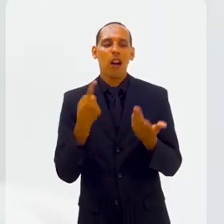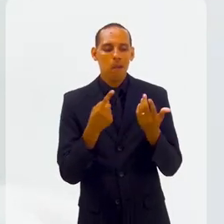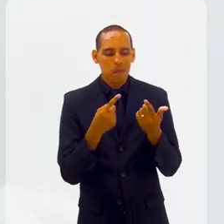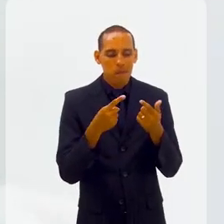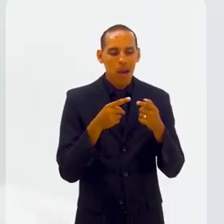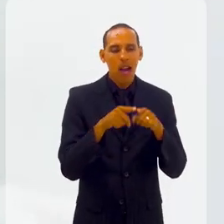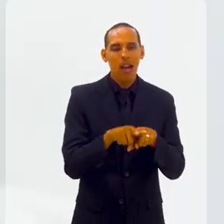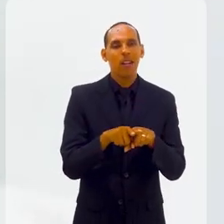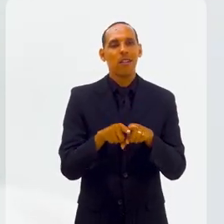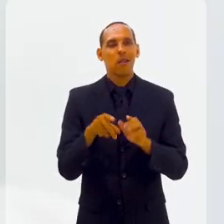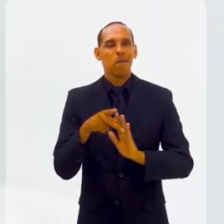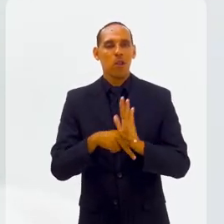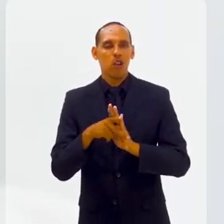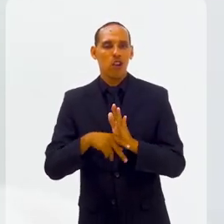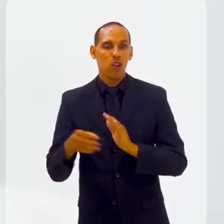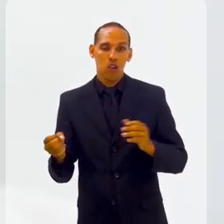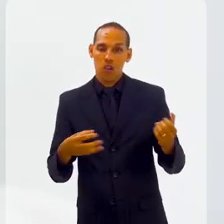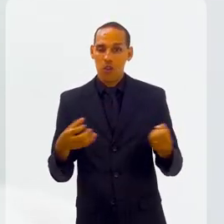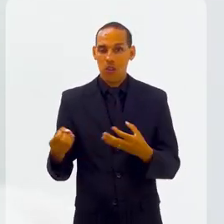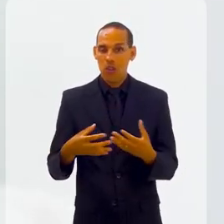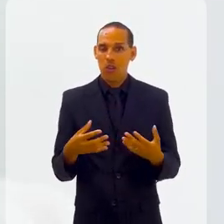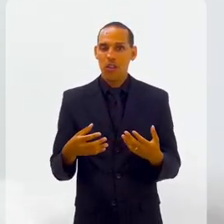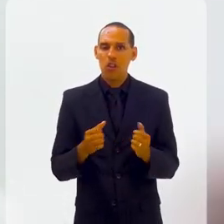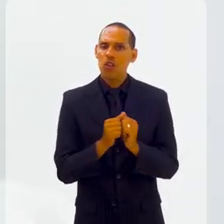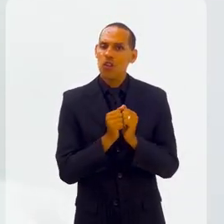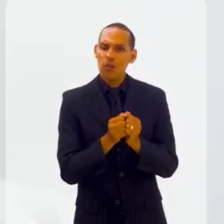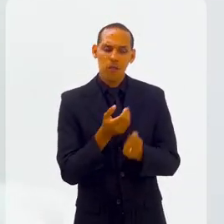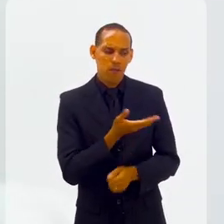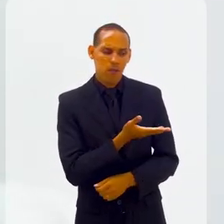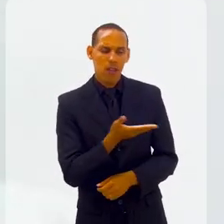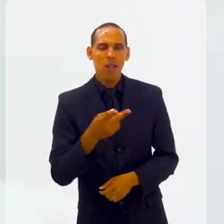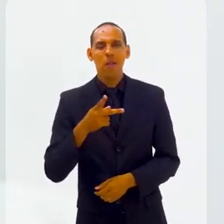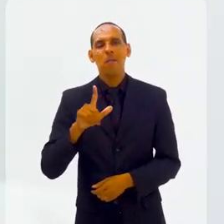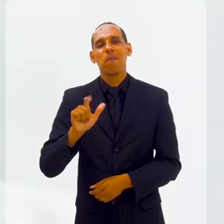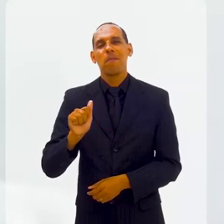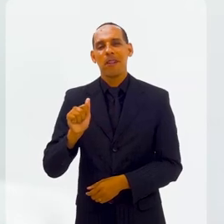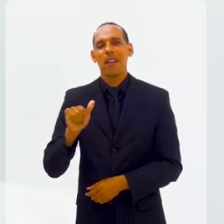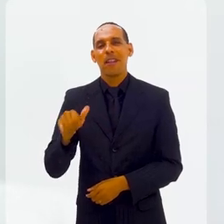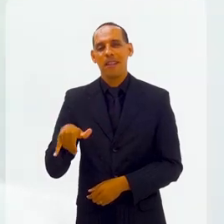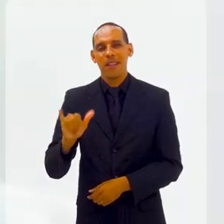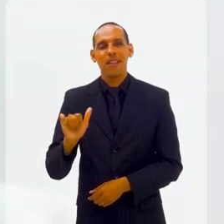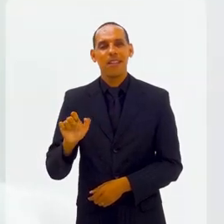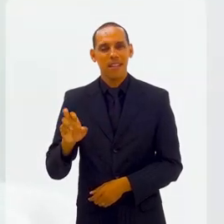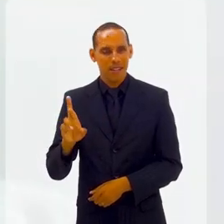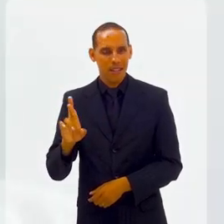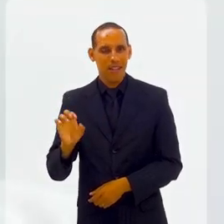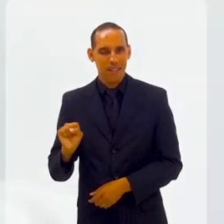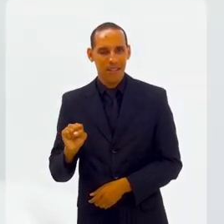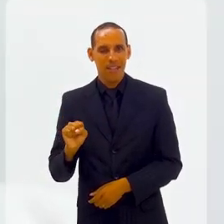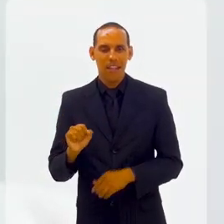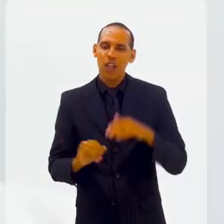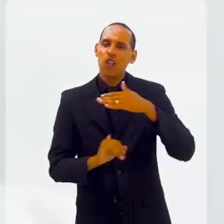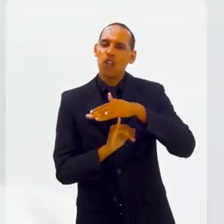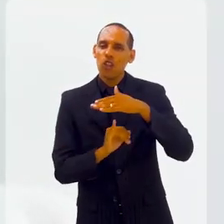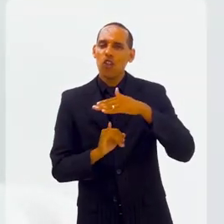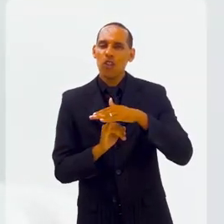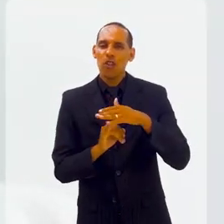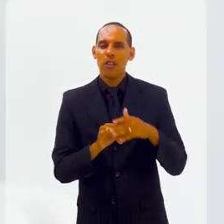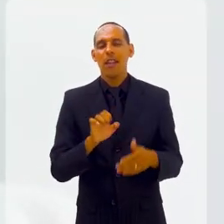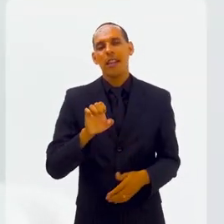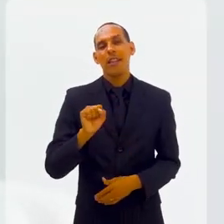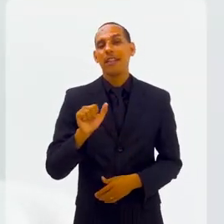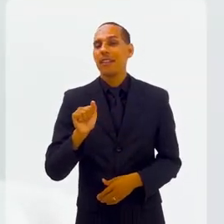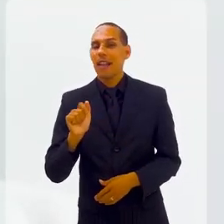parceria mesmo em projetos de inovação com esses atores todos esses players né que a gente até já comentou essas